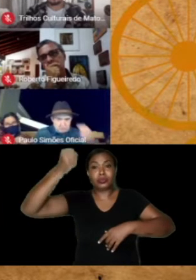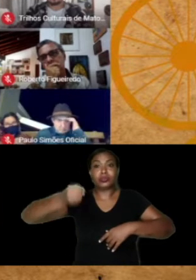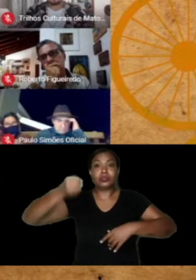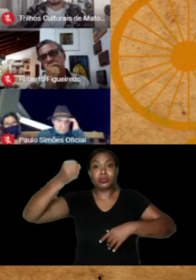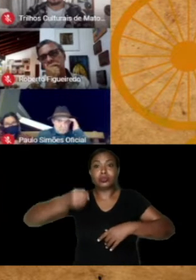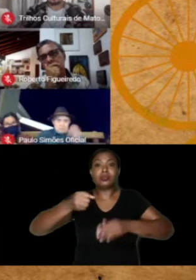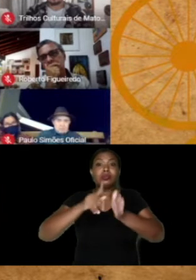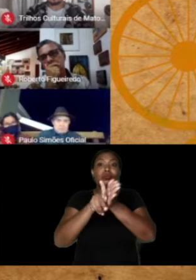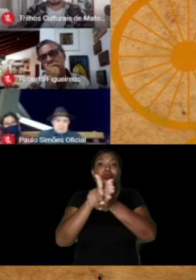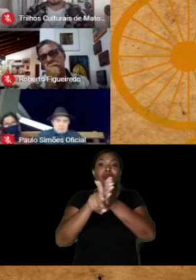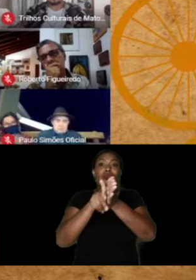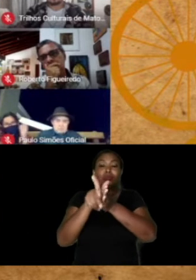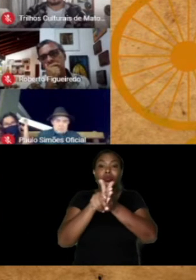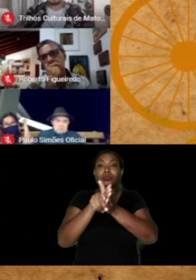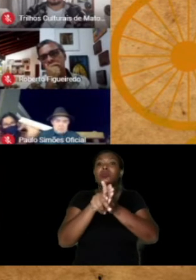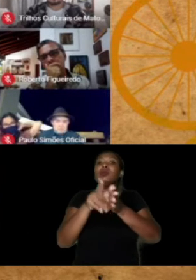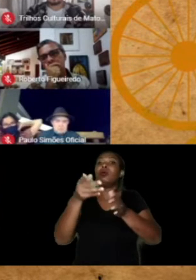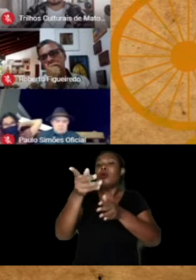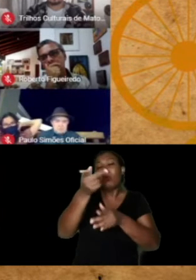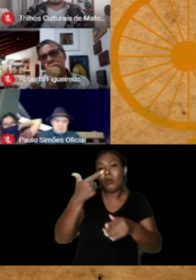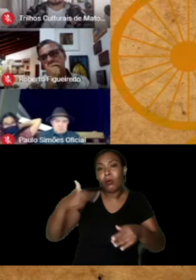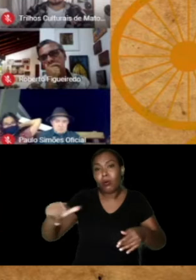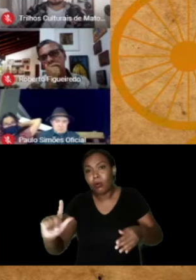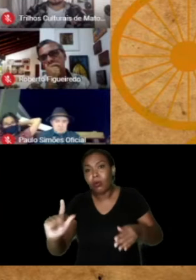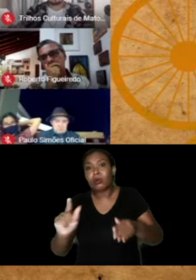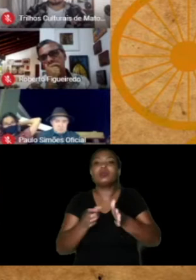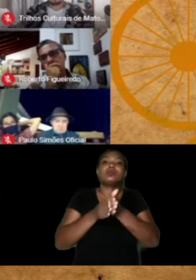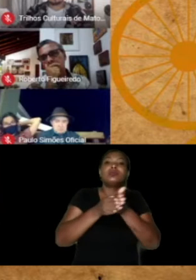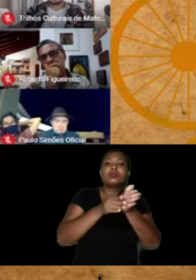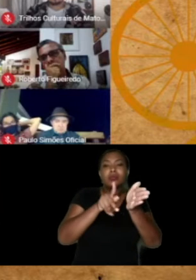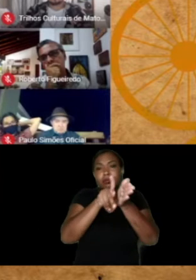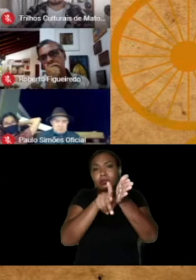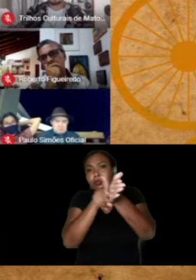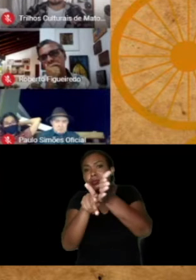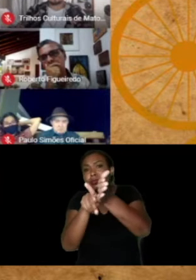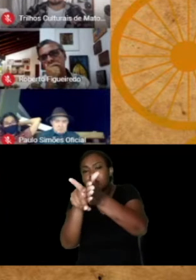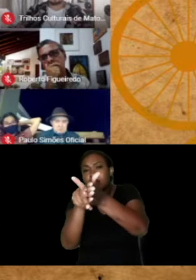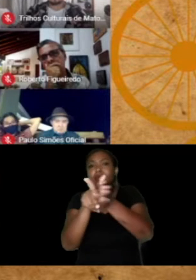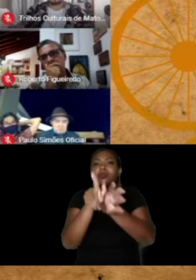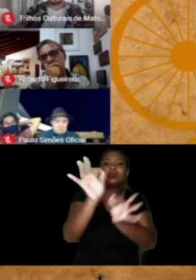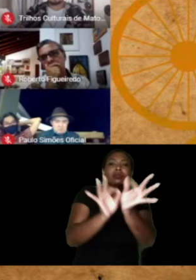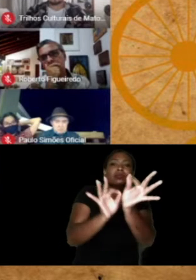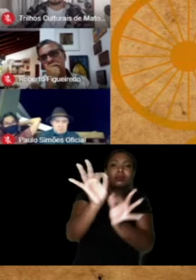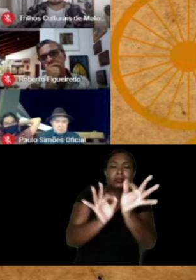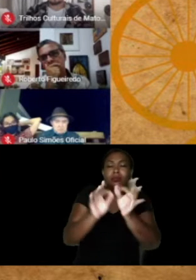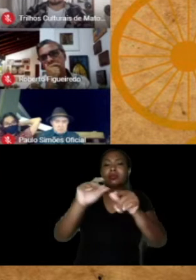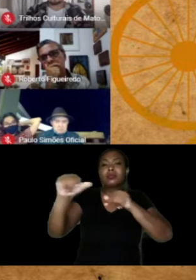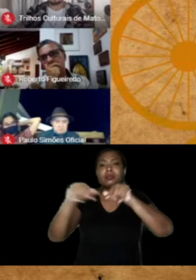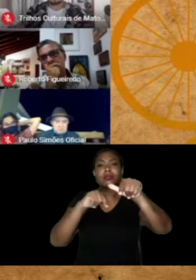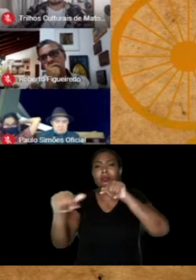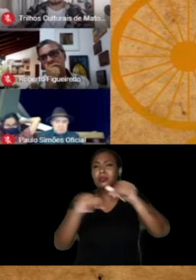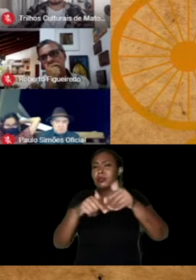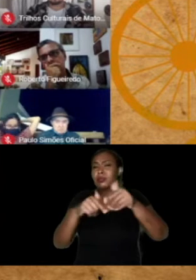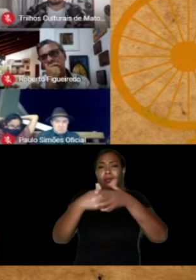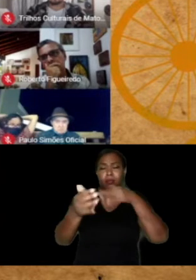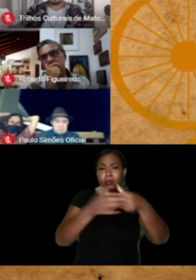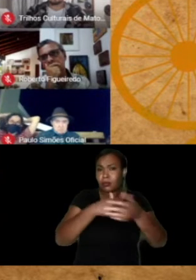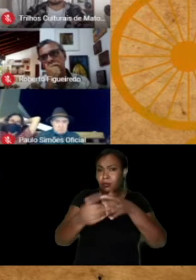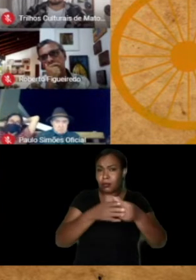O manobrador, o pessoal que trabalhava no comercial ou que trabalhava em qualquer setor,